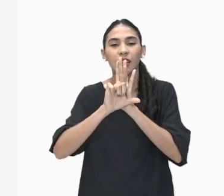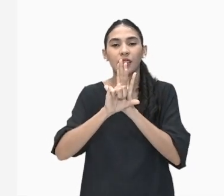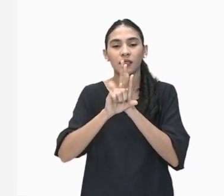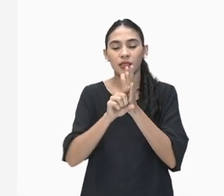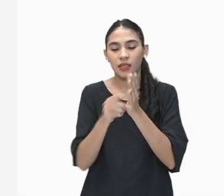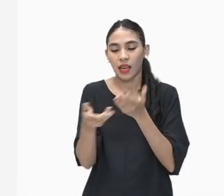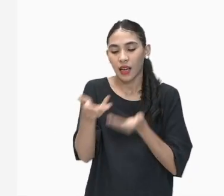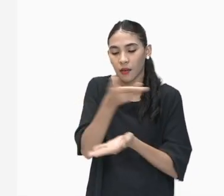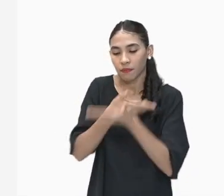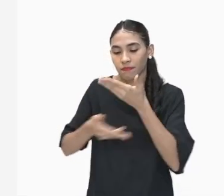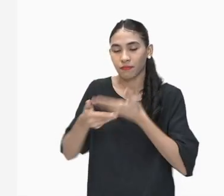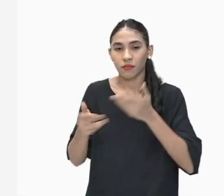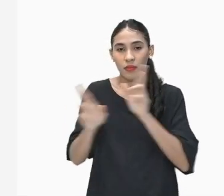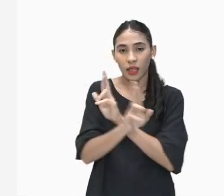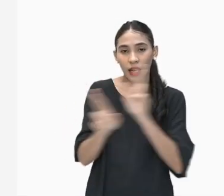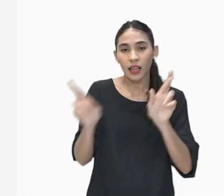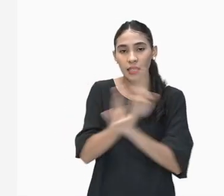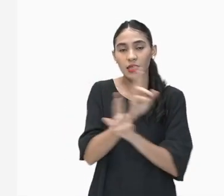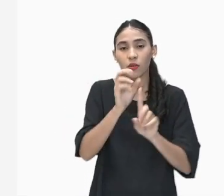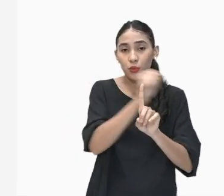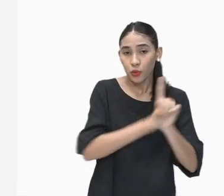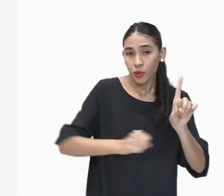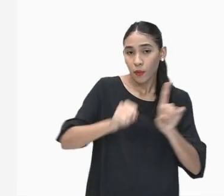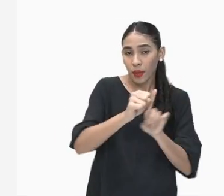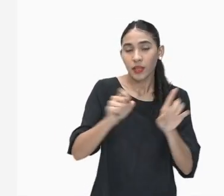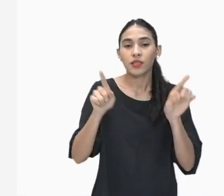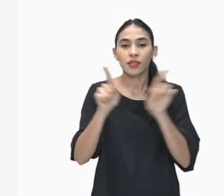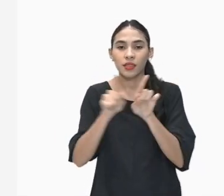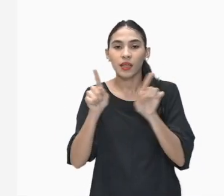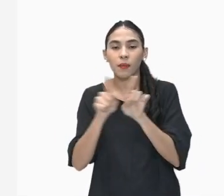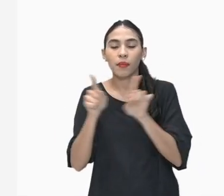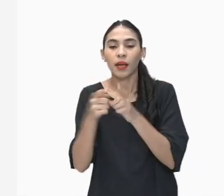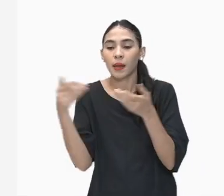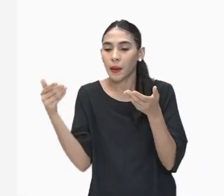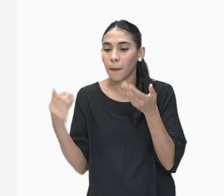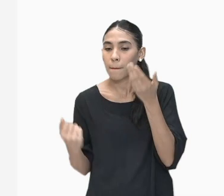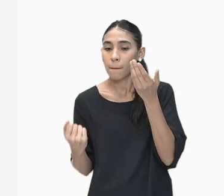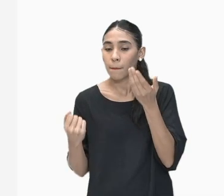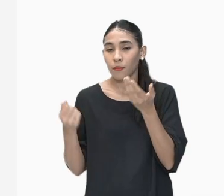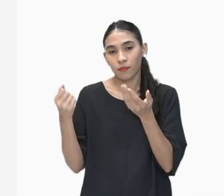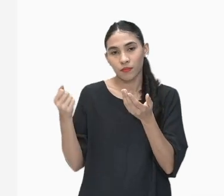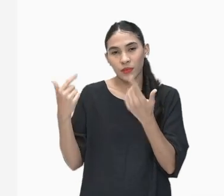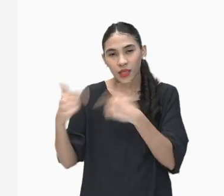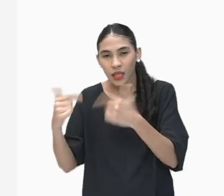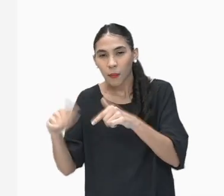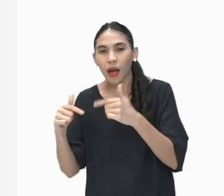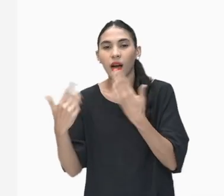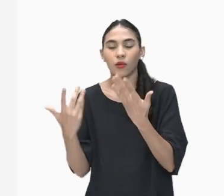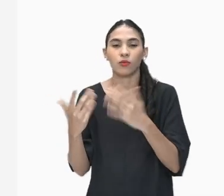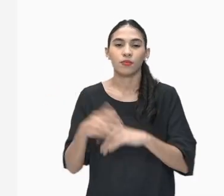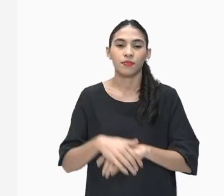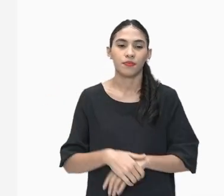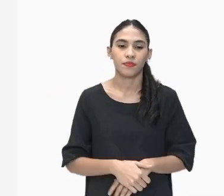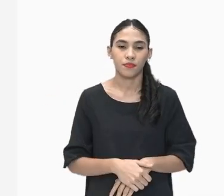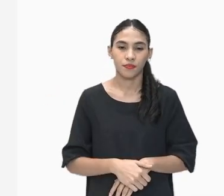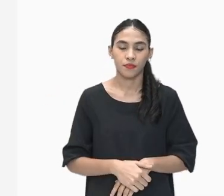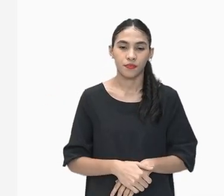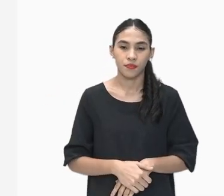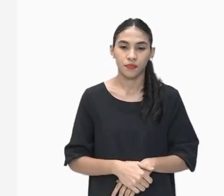relacionar, tanto socialmente como também na forma da produção, do contrato de trabalho, não é